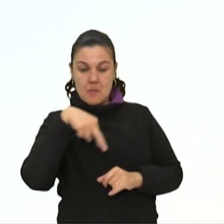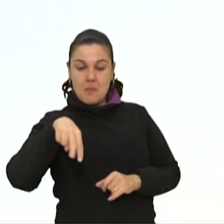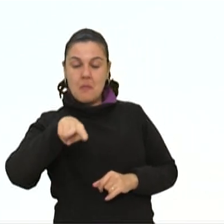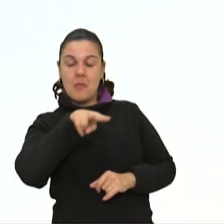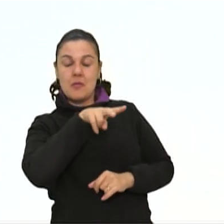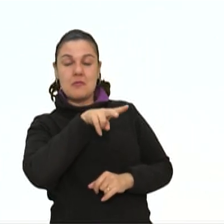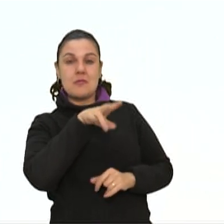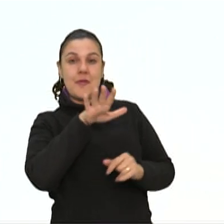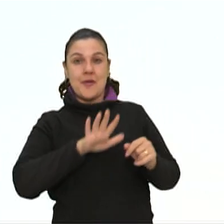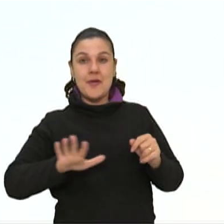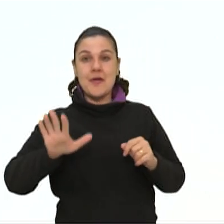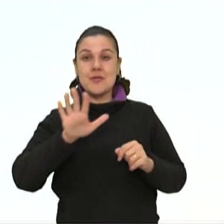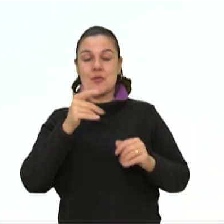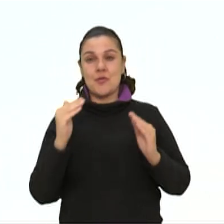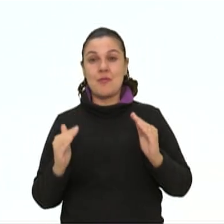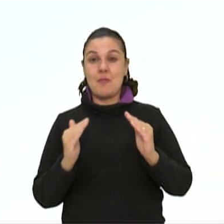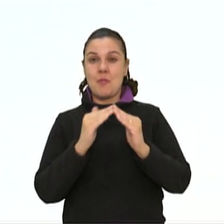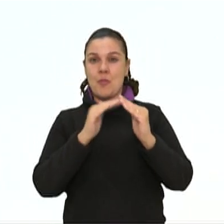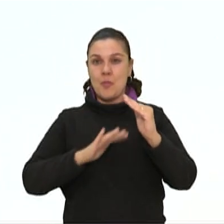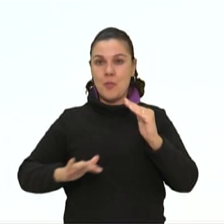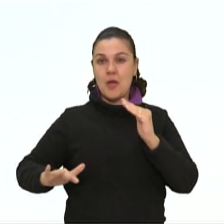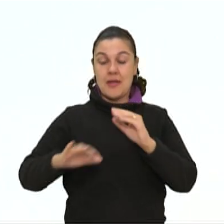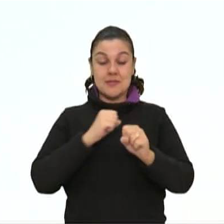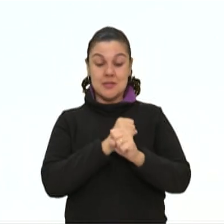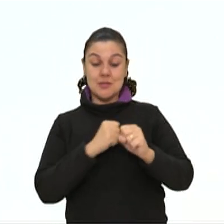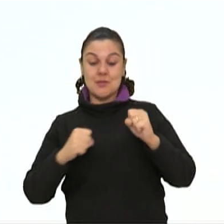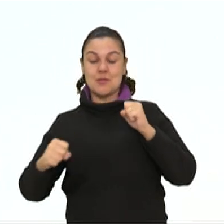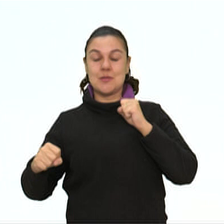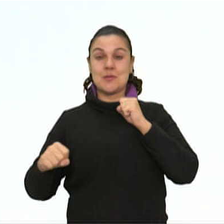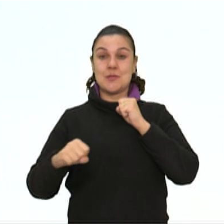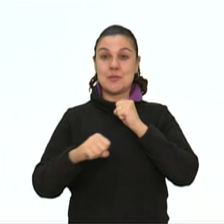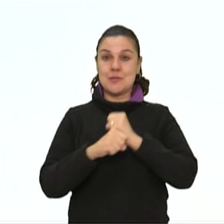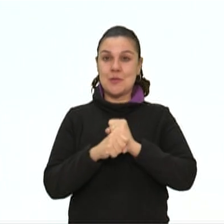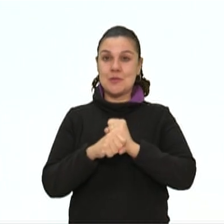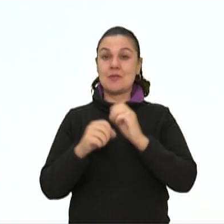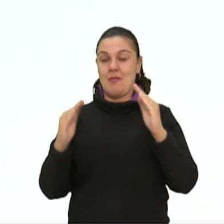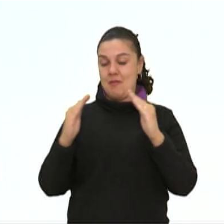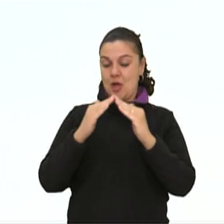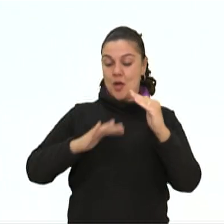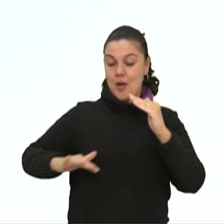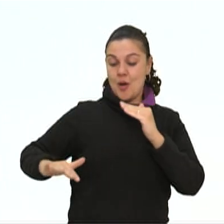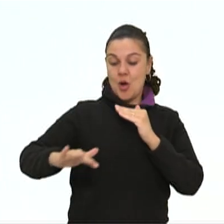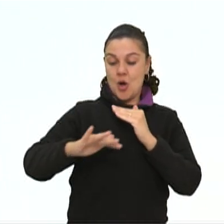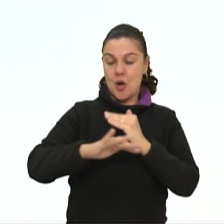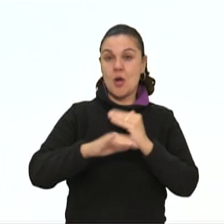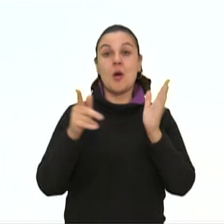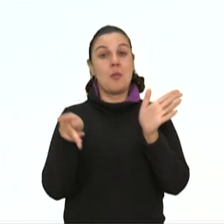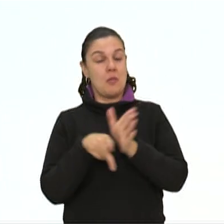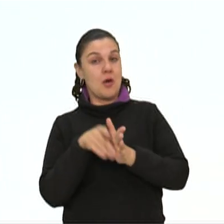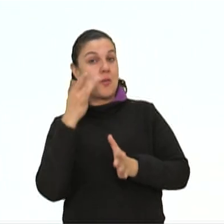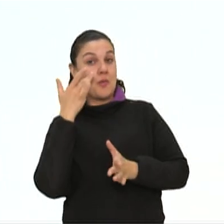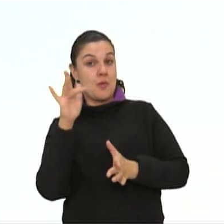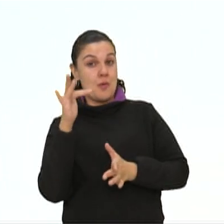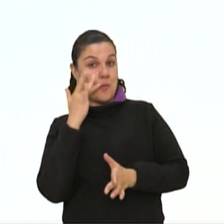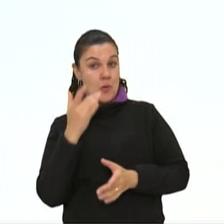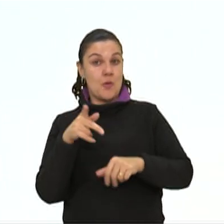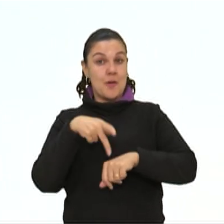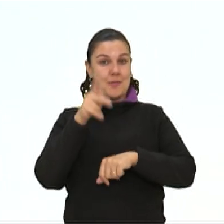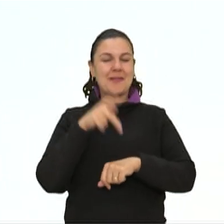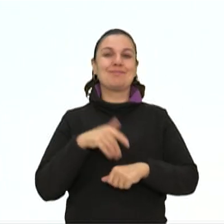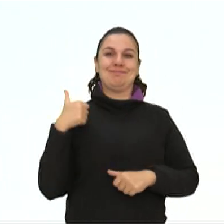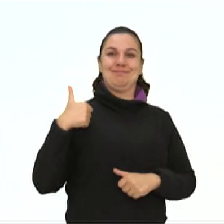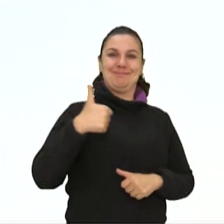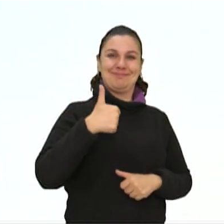pessoas que foram viver nessa região. Essa sociedade que se formou em torno do ouro e das pedras preciosas.